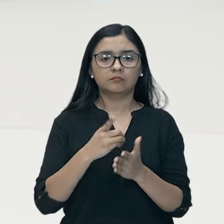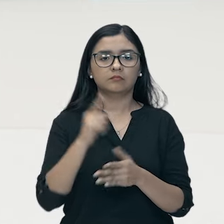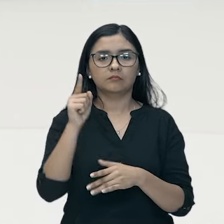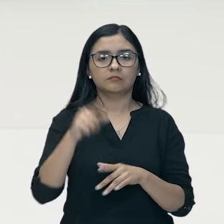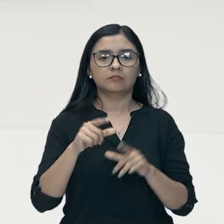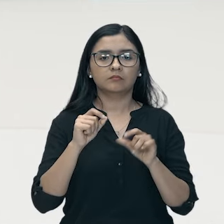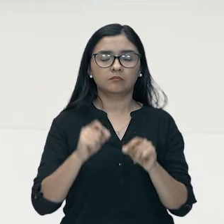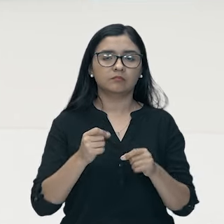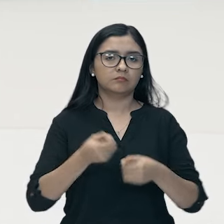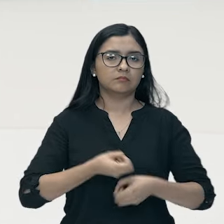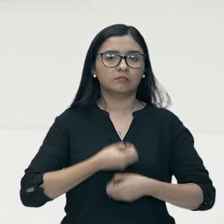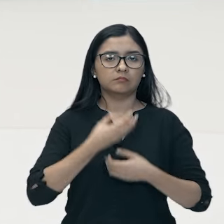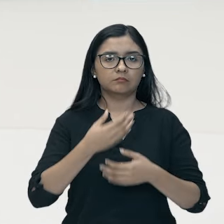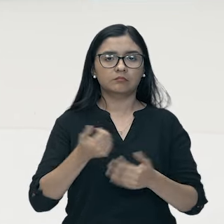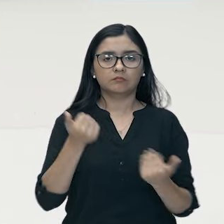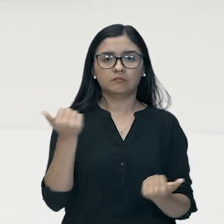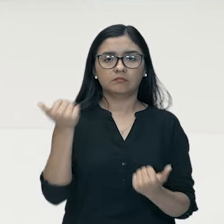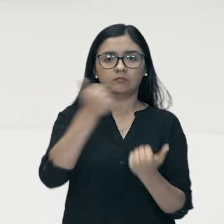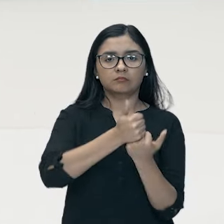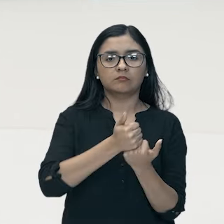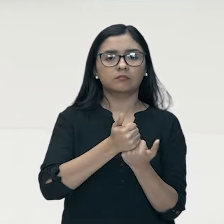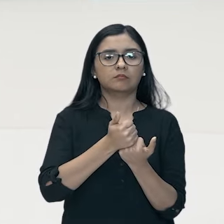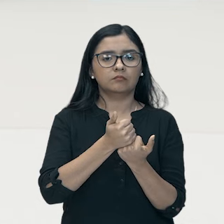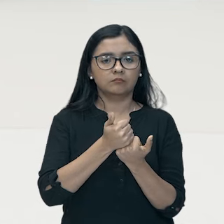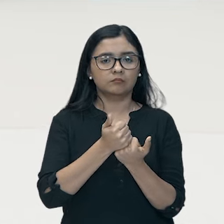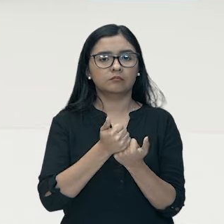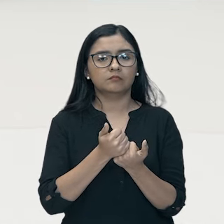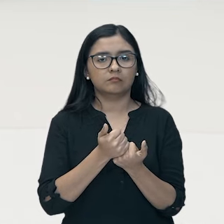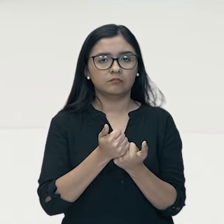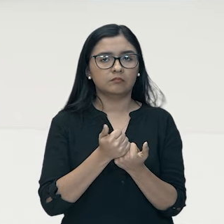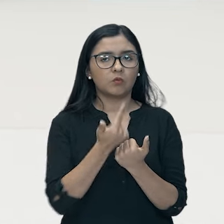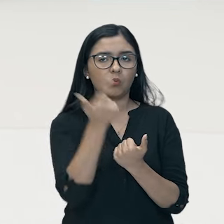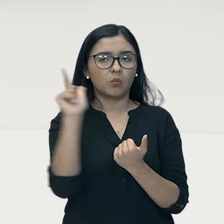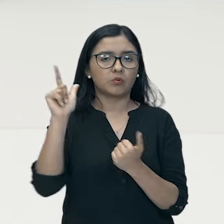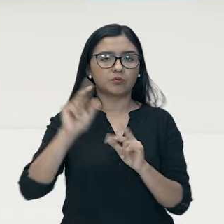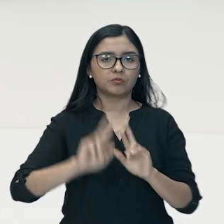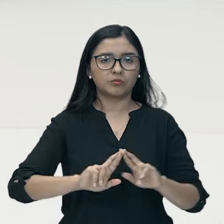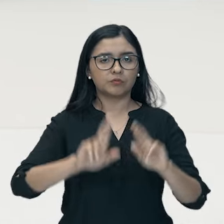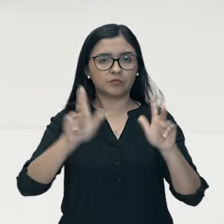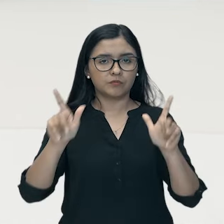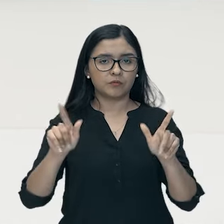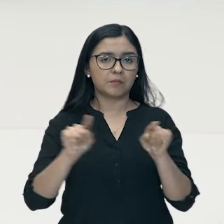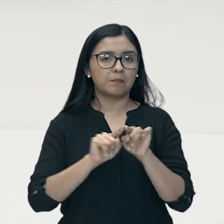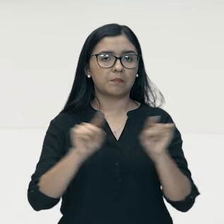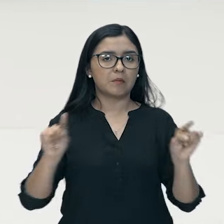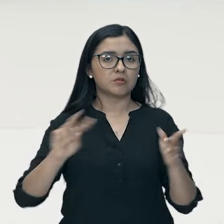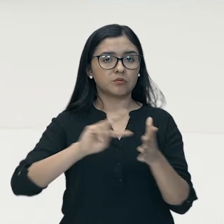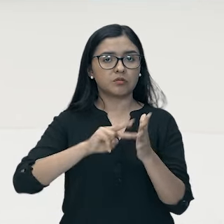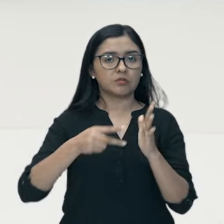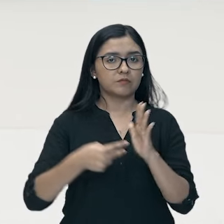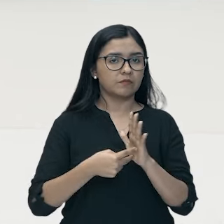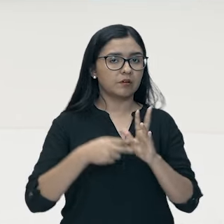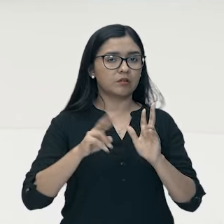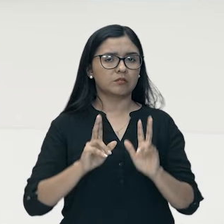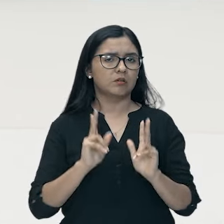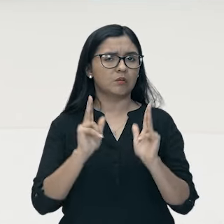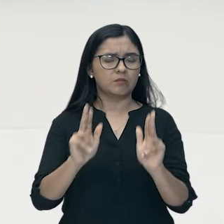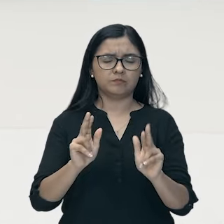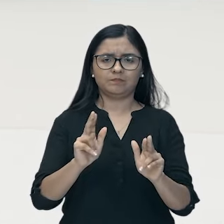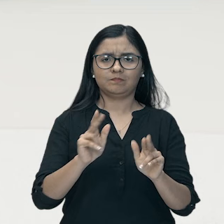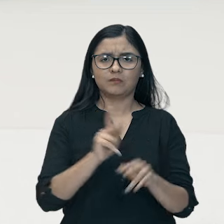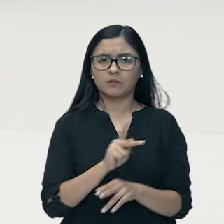uma expressão ou de um enunciado por outro diferente mas com o mesmo sentido professora eu não entendi